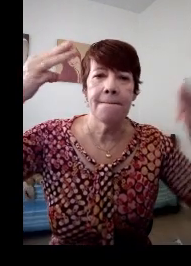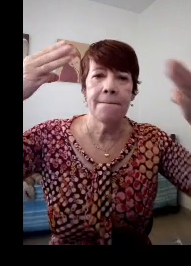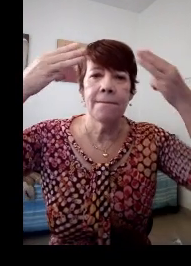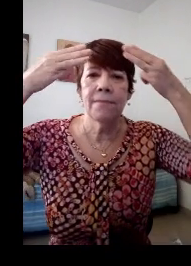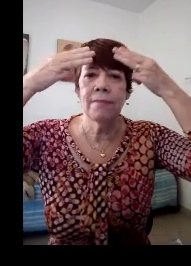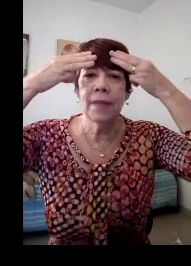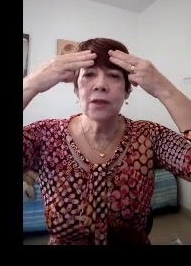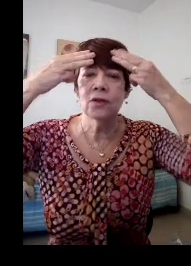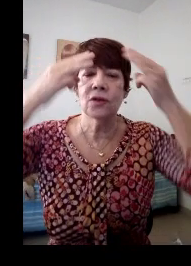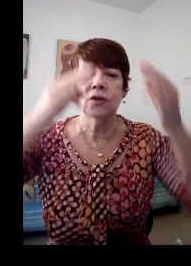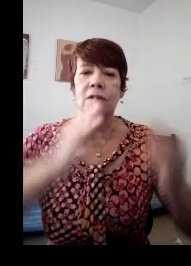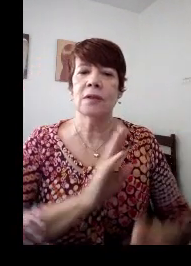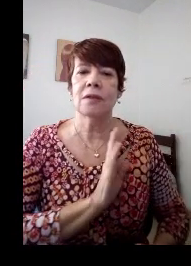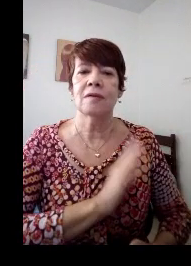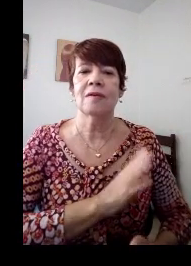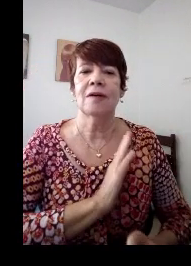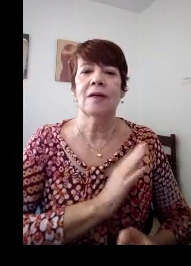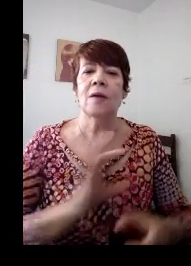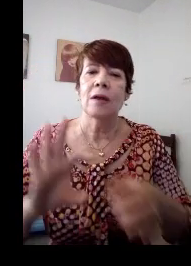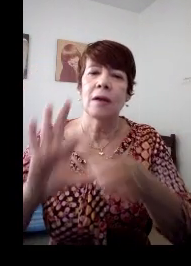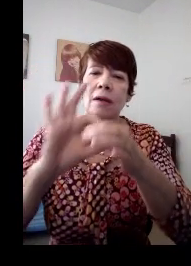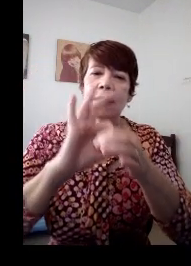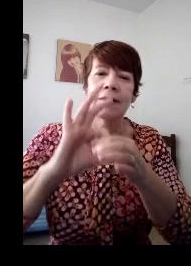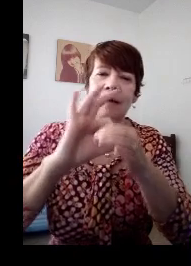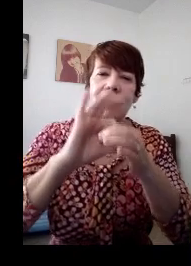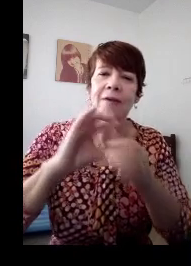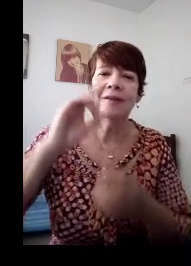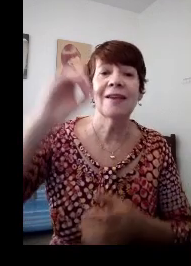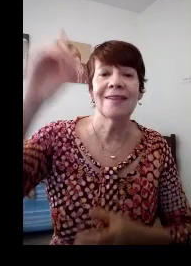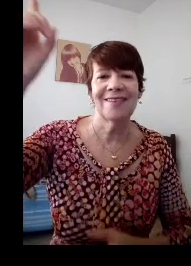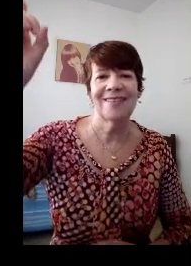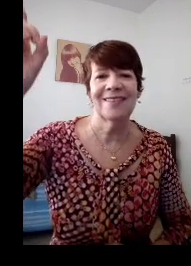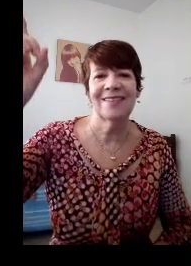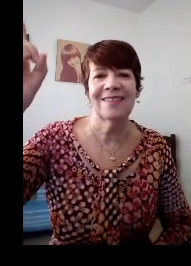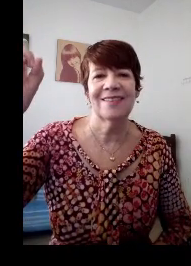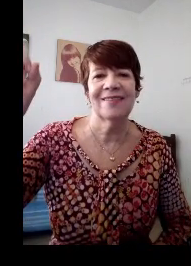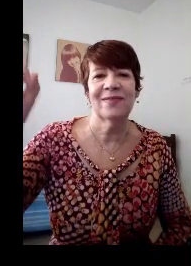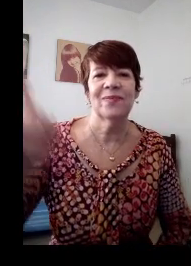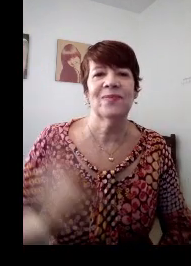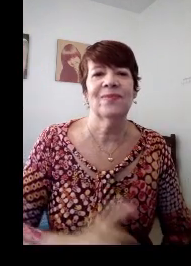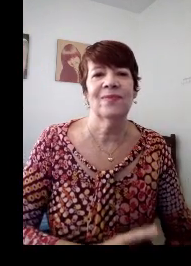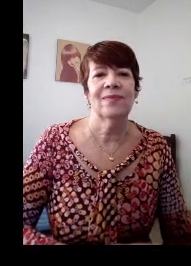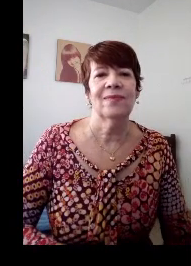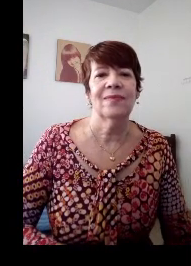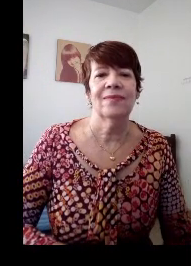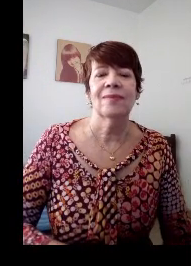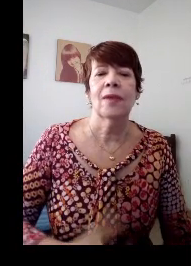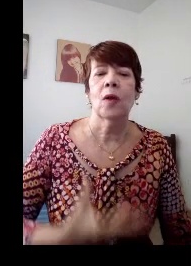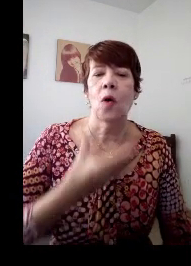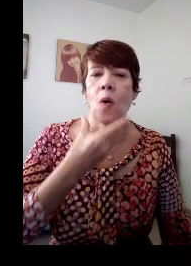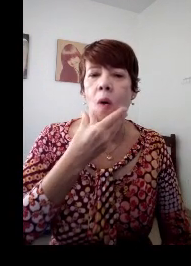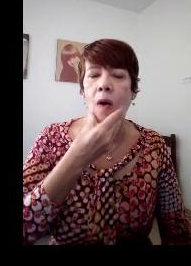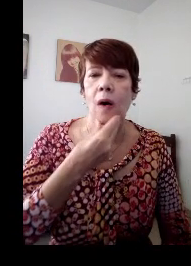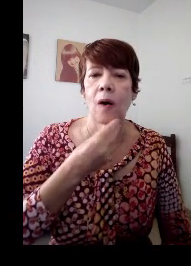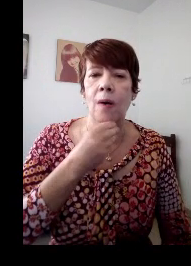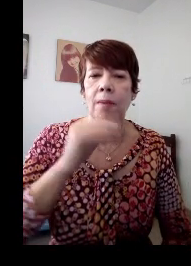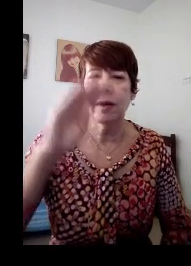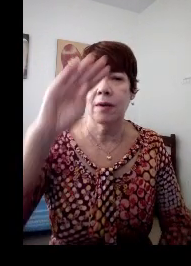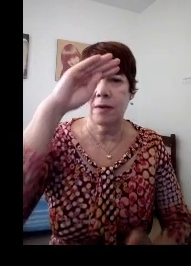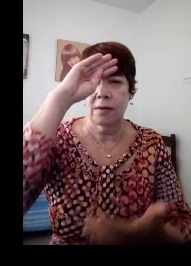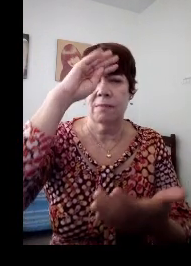mente estava em Deus. Olha só, era um homem